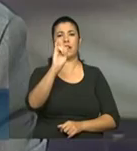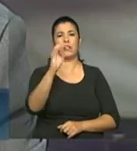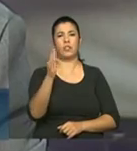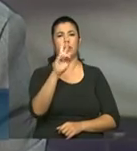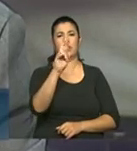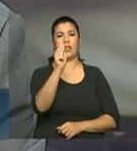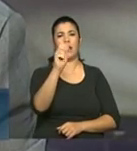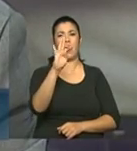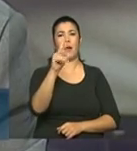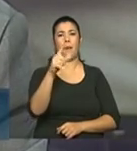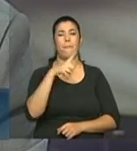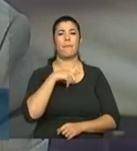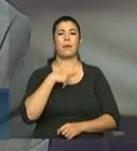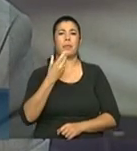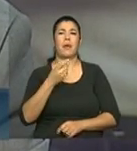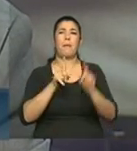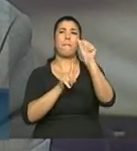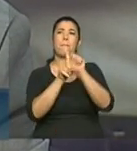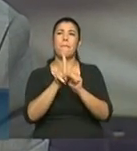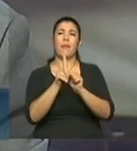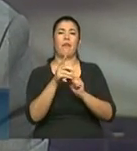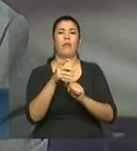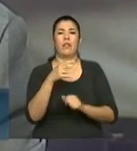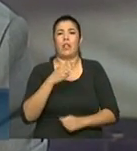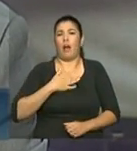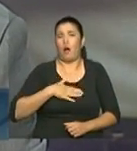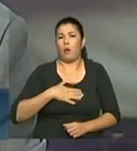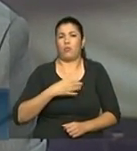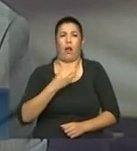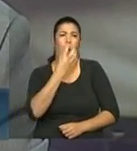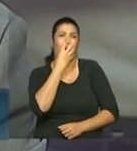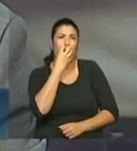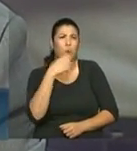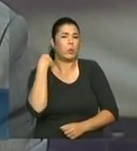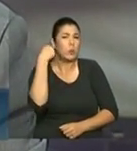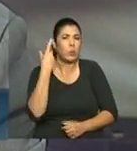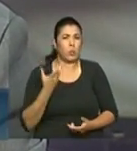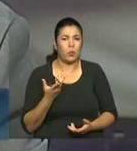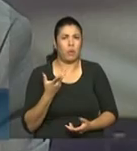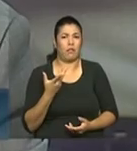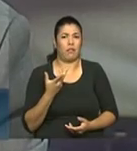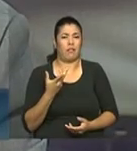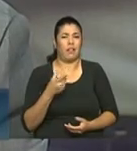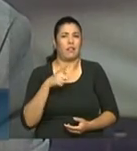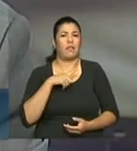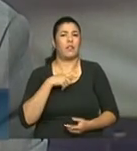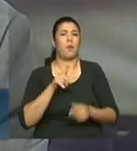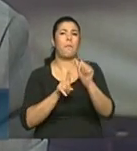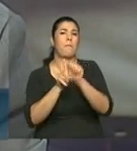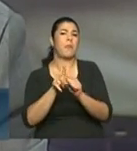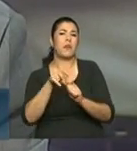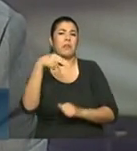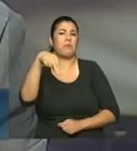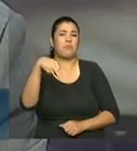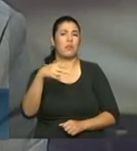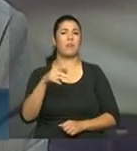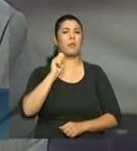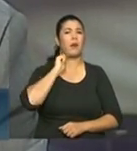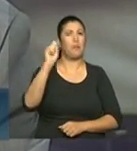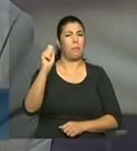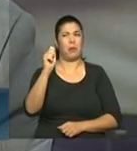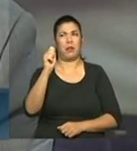alguém brincou com a história do mês do cachorro louco, né? E ficou, ah, tem que ser em agosto. Se você faz em novembro, você faz em abril, dá um